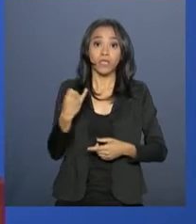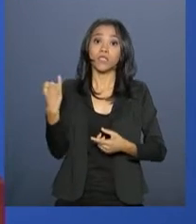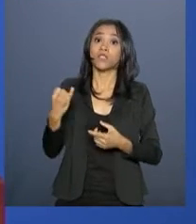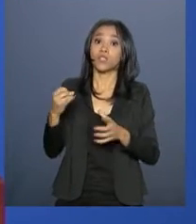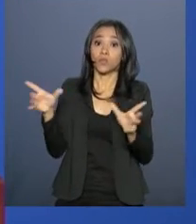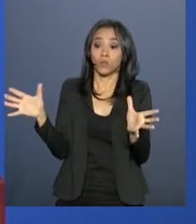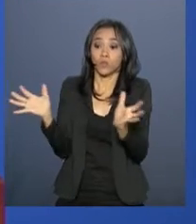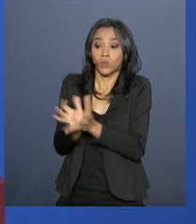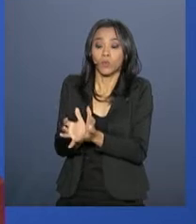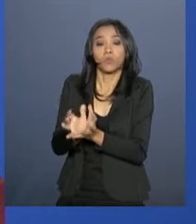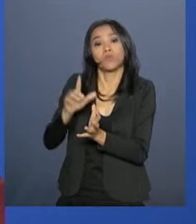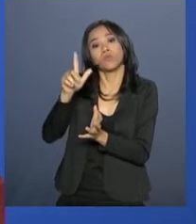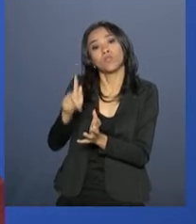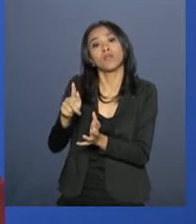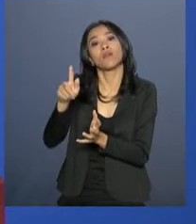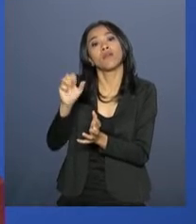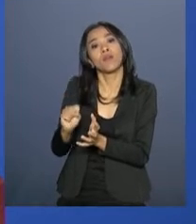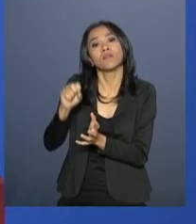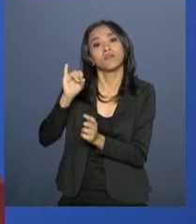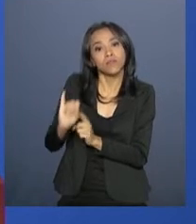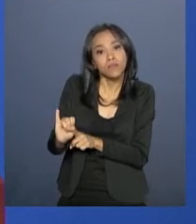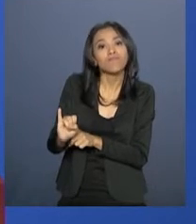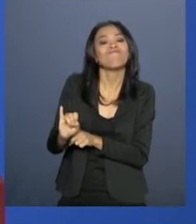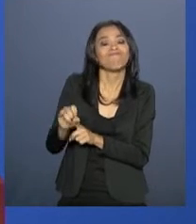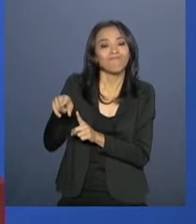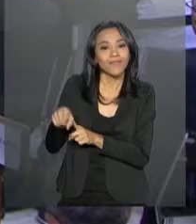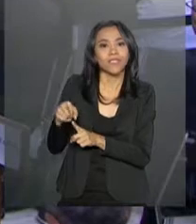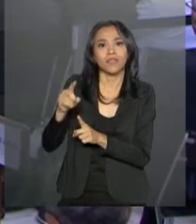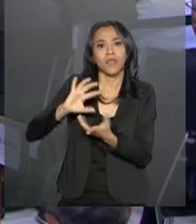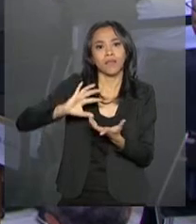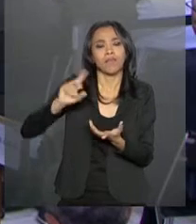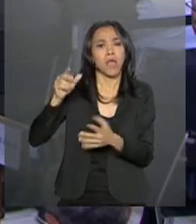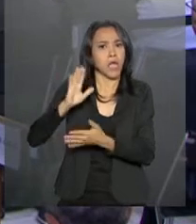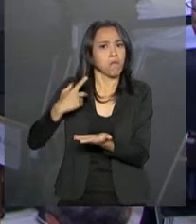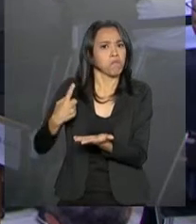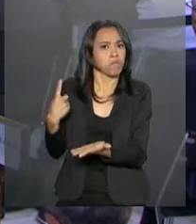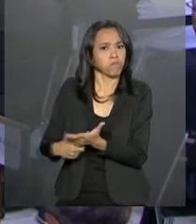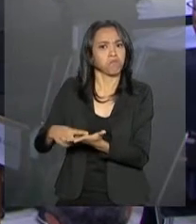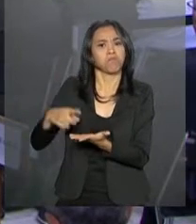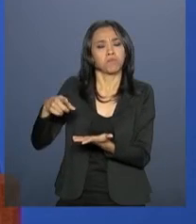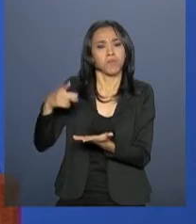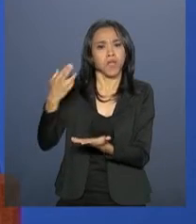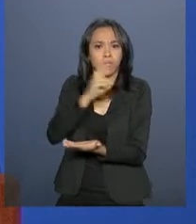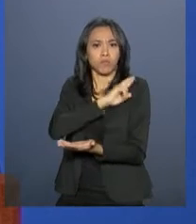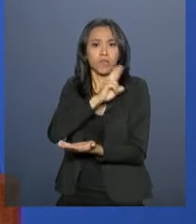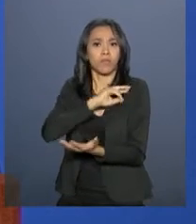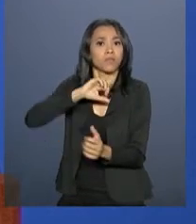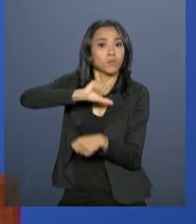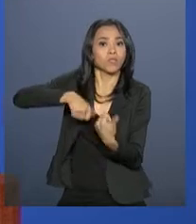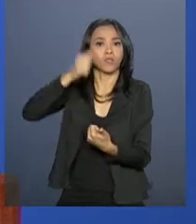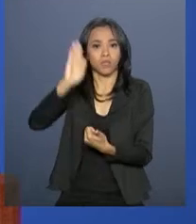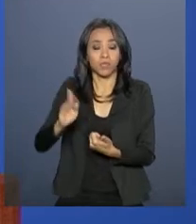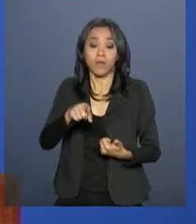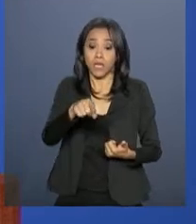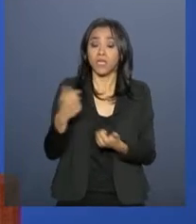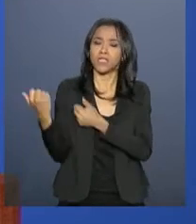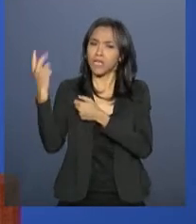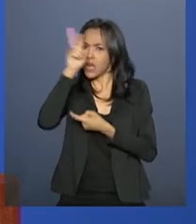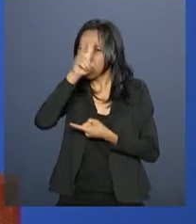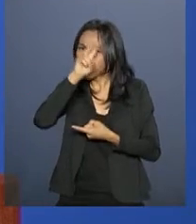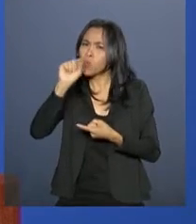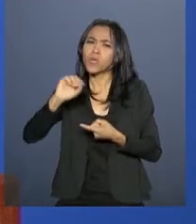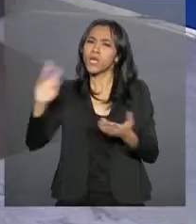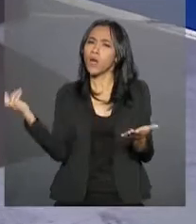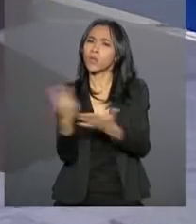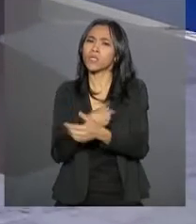observador privilegiado das mudanças por que passou o brasil o ministro chefe do gsi se lembrou das crises enfrentadas pelo brasil